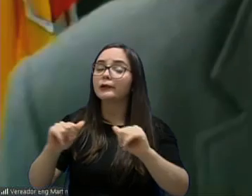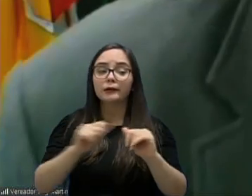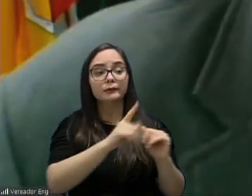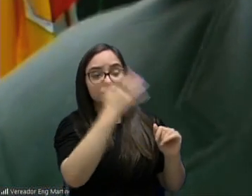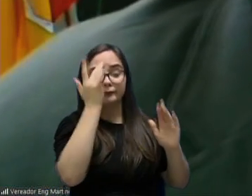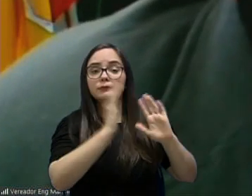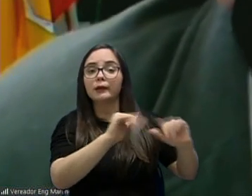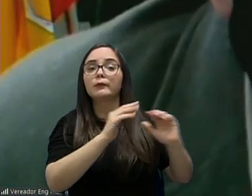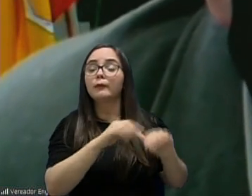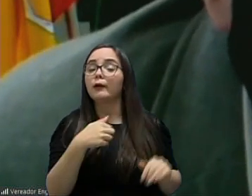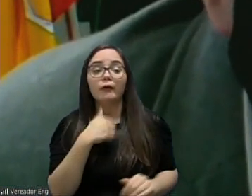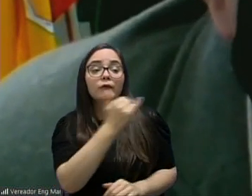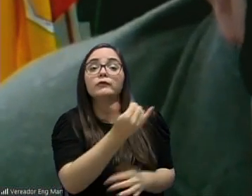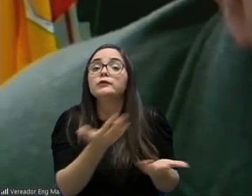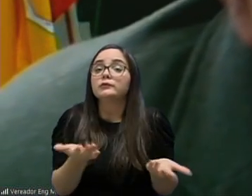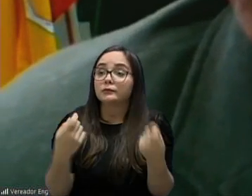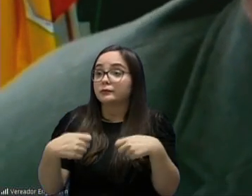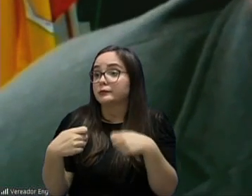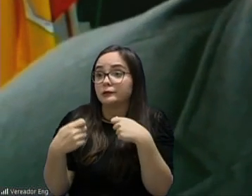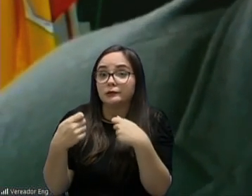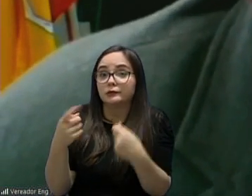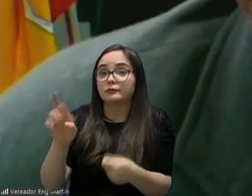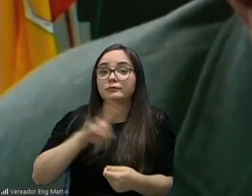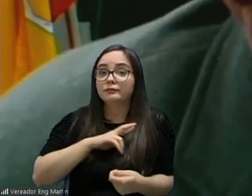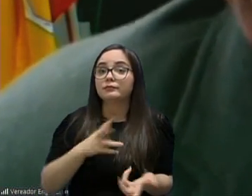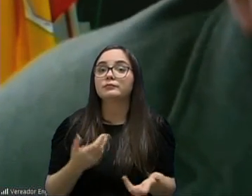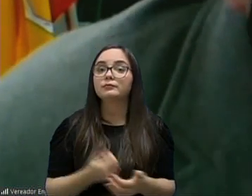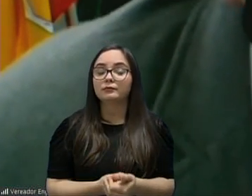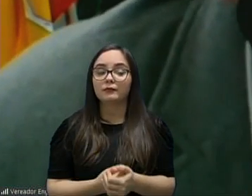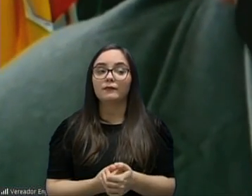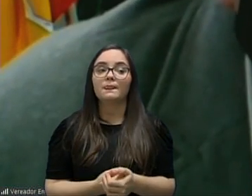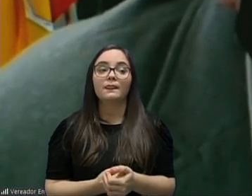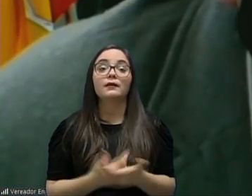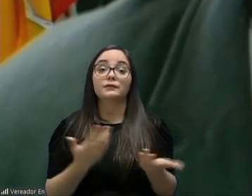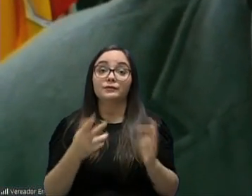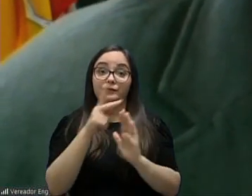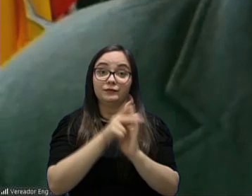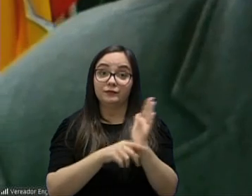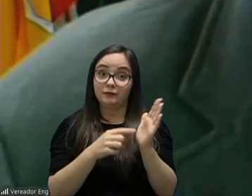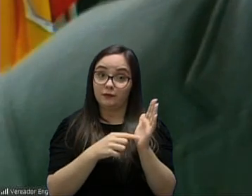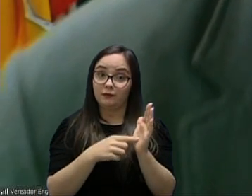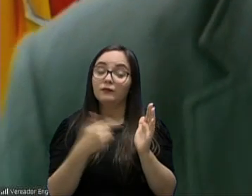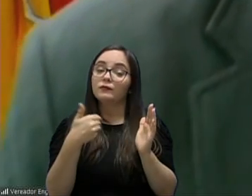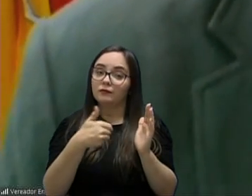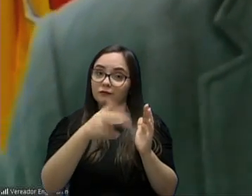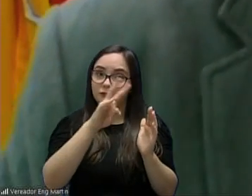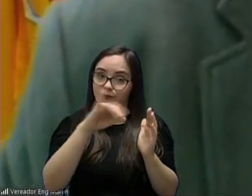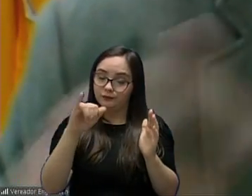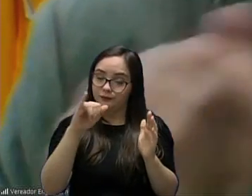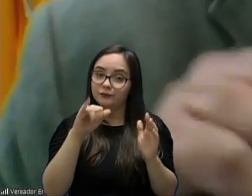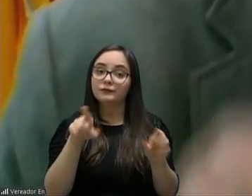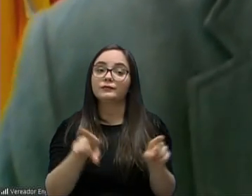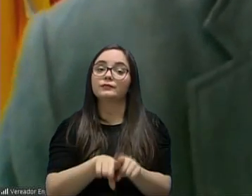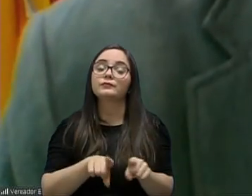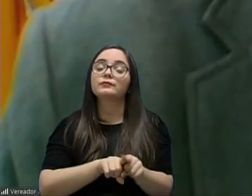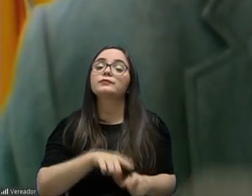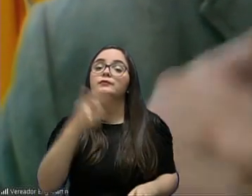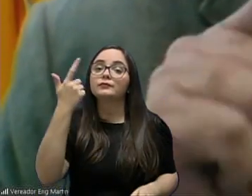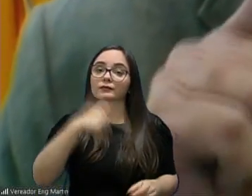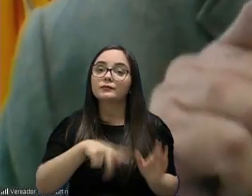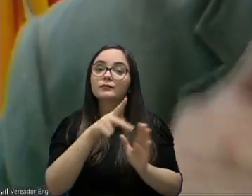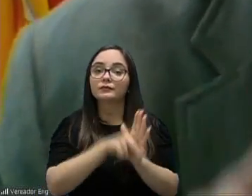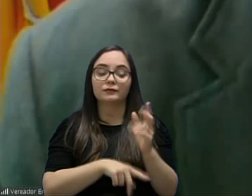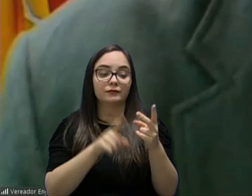pessoas. Não, o projeto está para vir. Está para vir, não só esse, como os aposentados